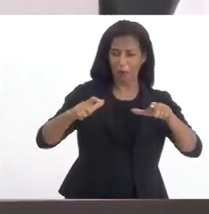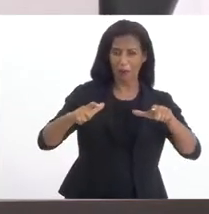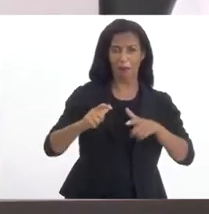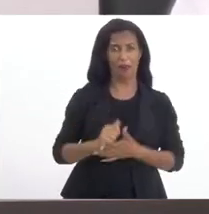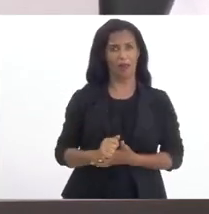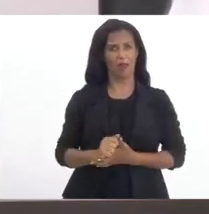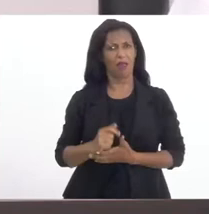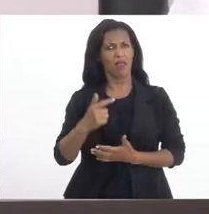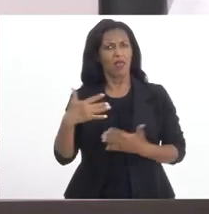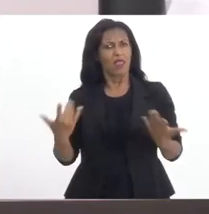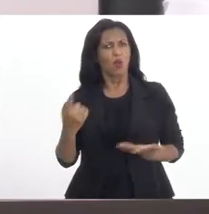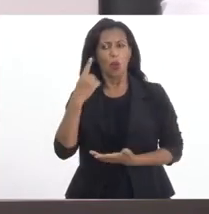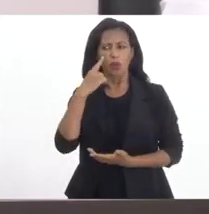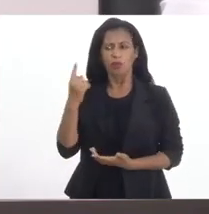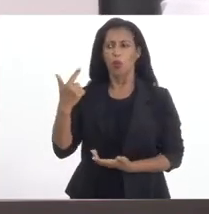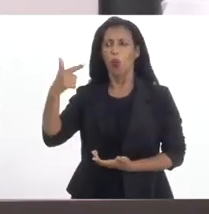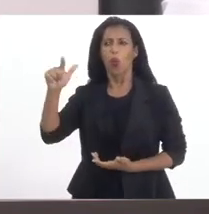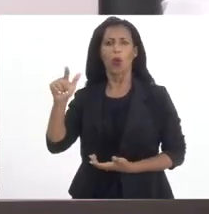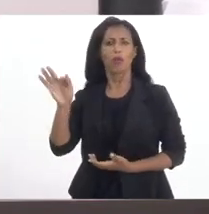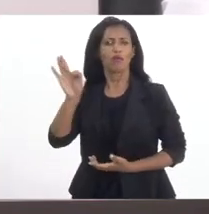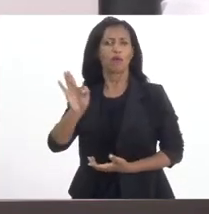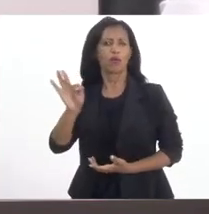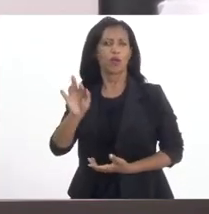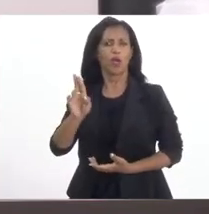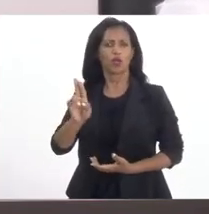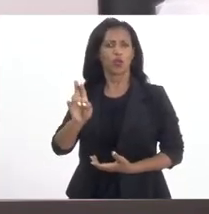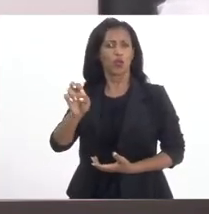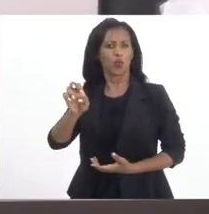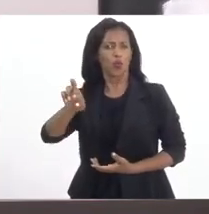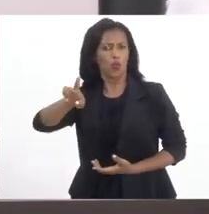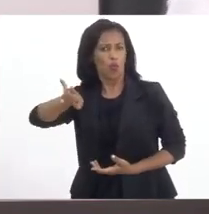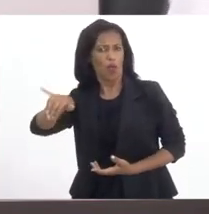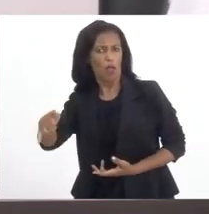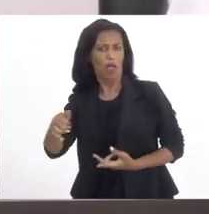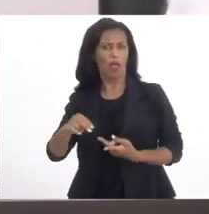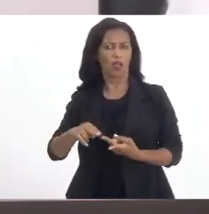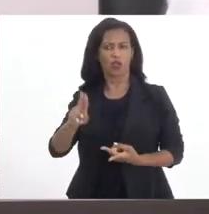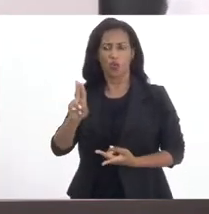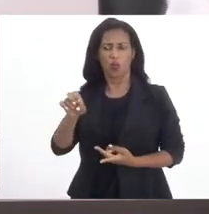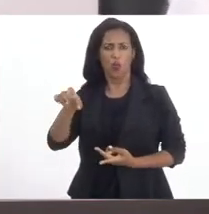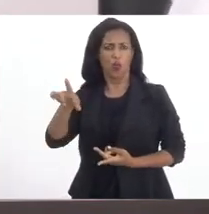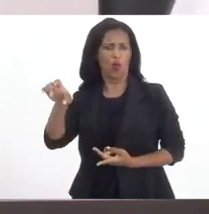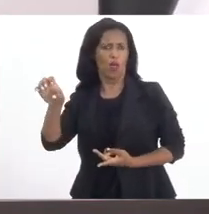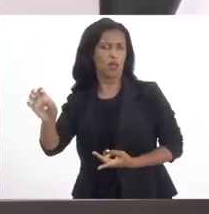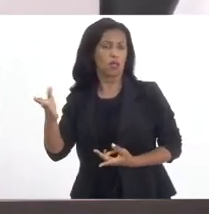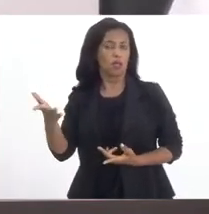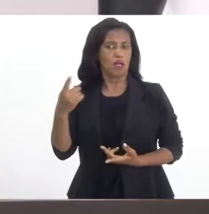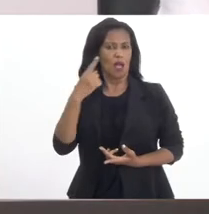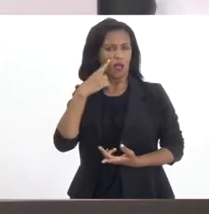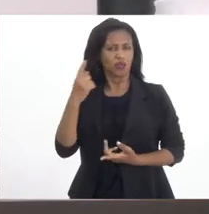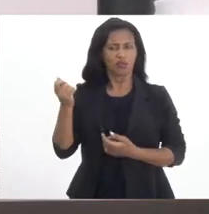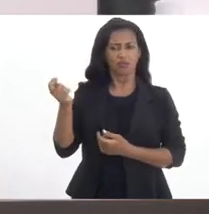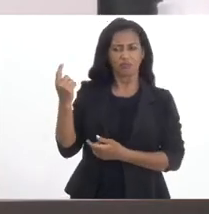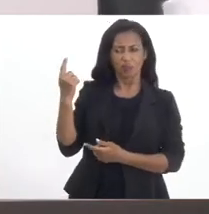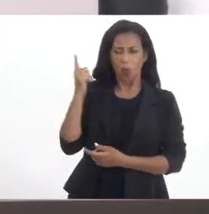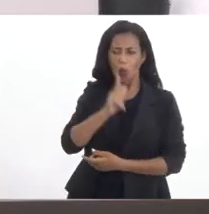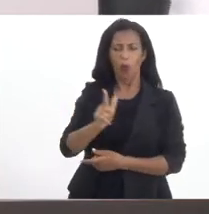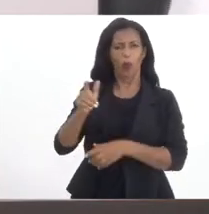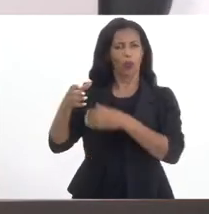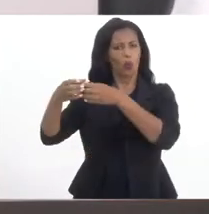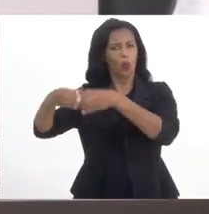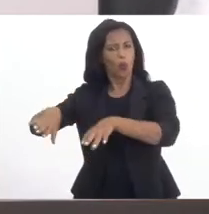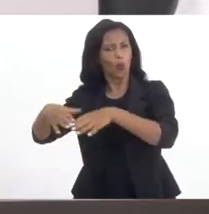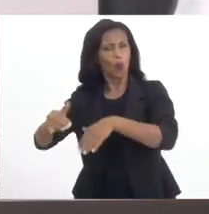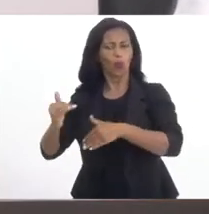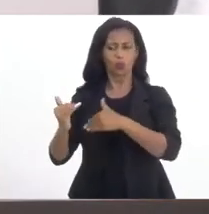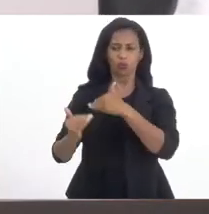UERJ, na UENF, que são universidades consolidadas, a possibilidade de realização de concurso, a possibilidade